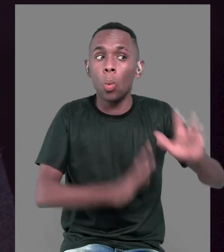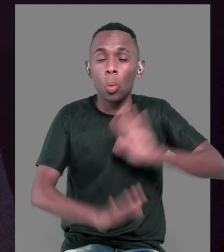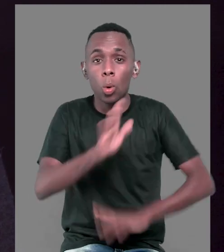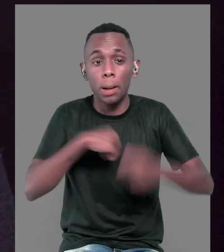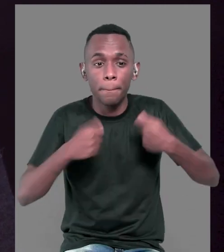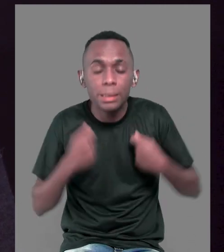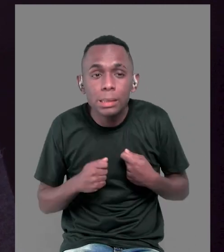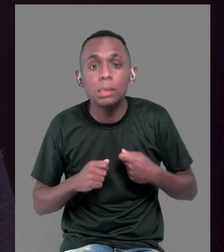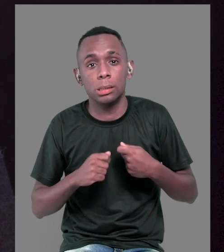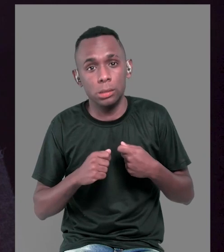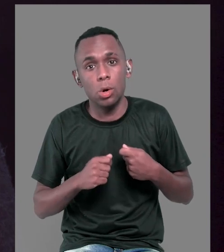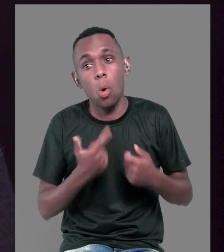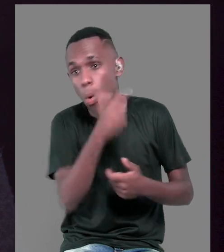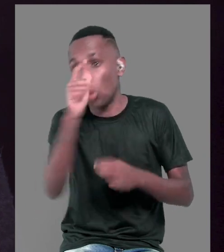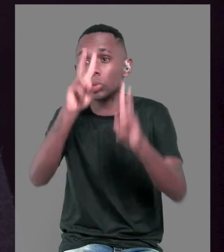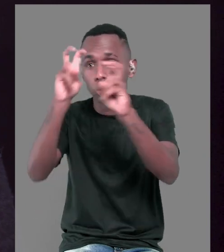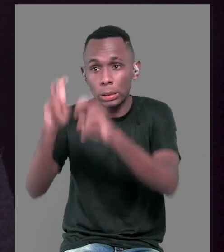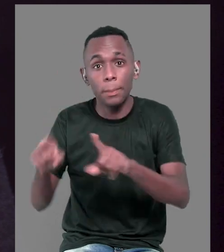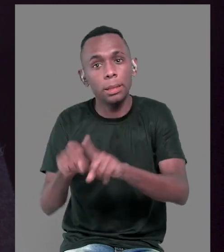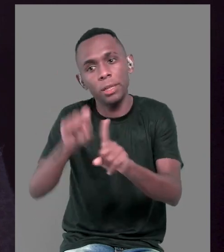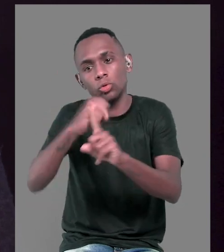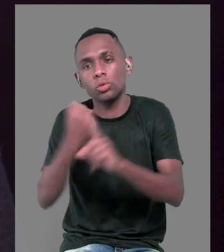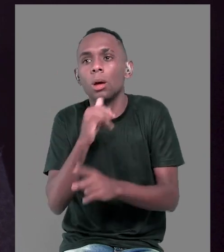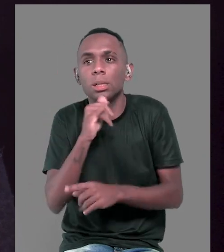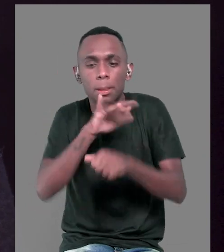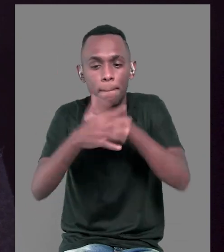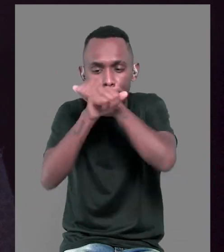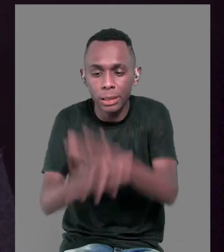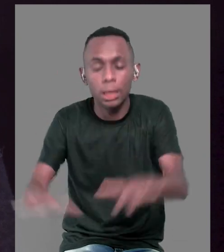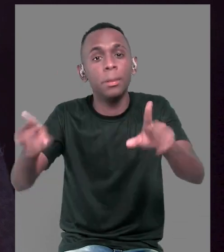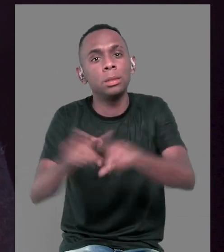riscos em escala social, como pandemias e guerra nuclear.